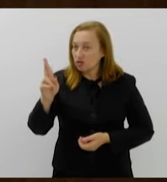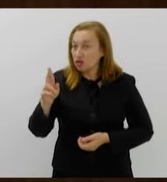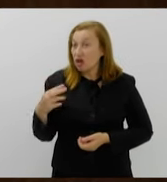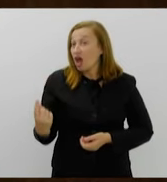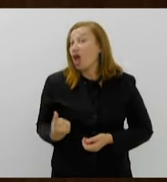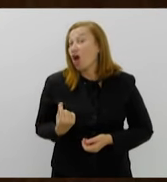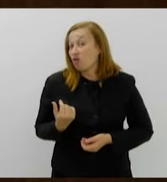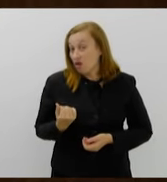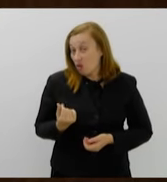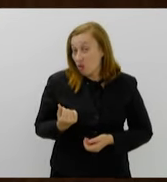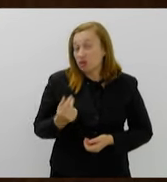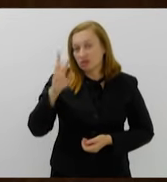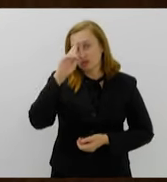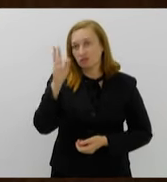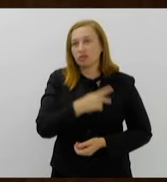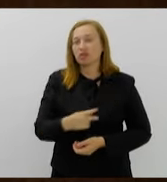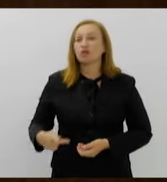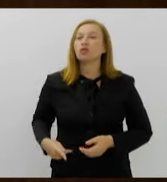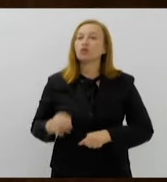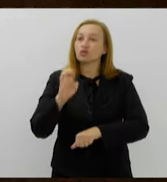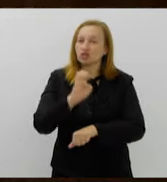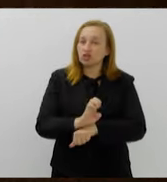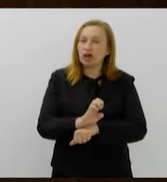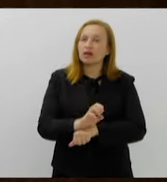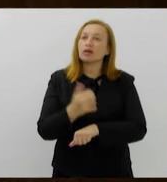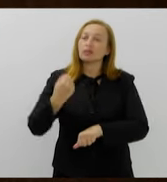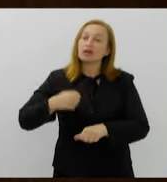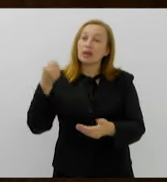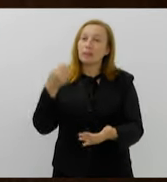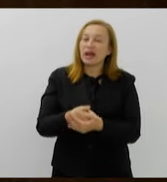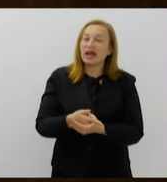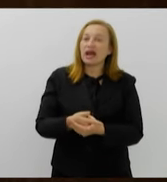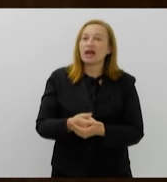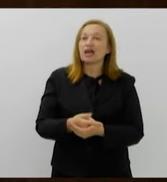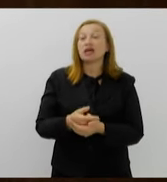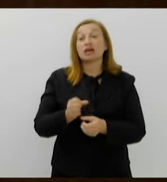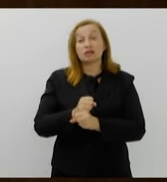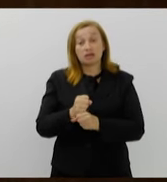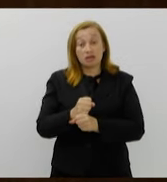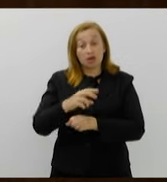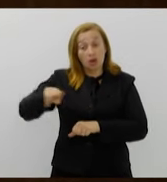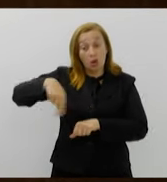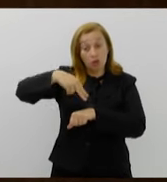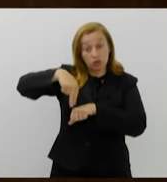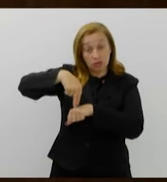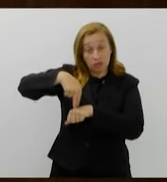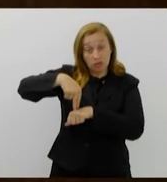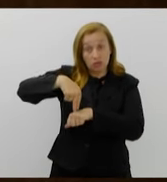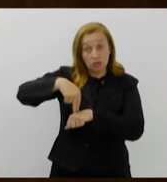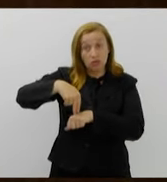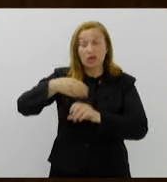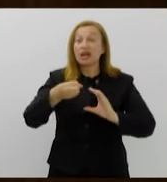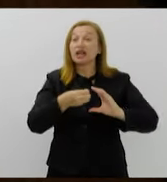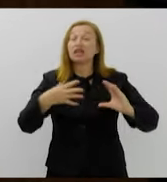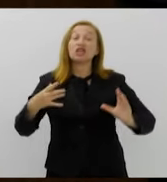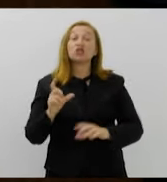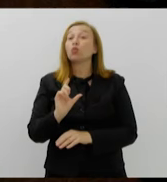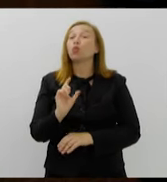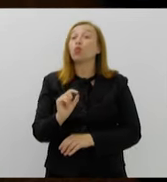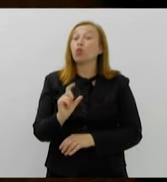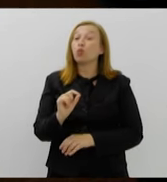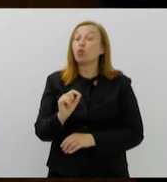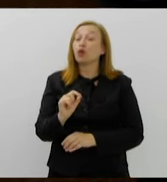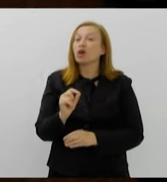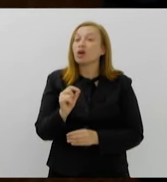valor senhor presidente que o Estado tem que pagar esse ano a união ficando caracterizado uma